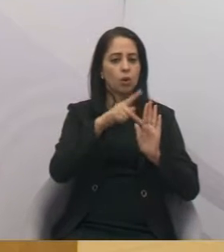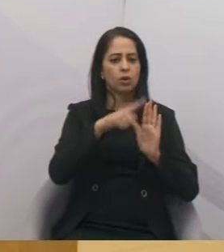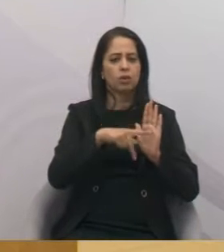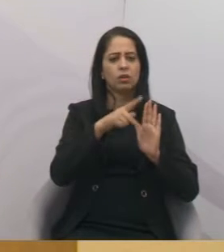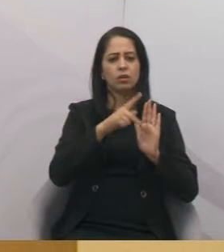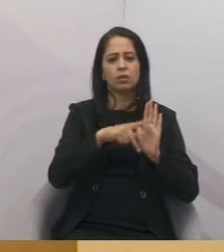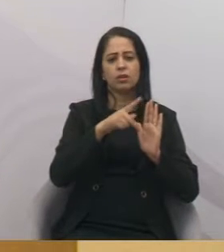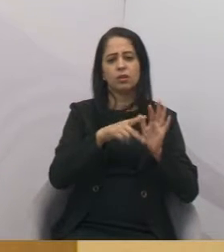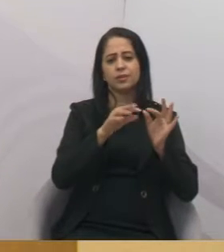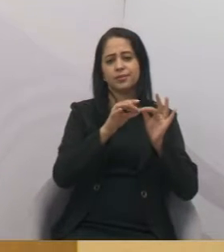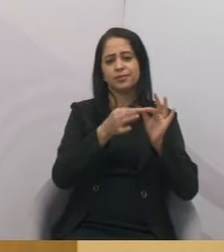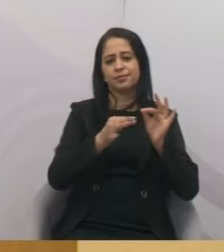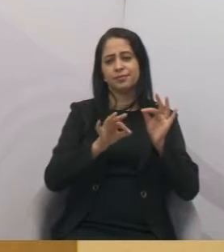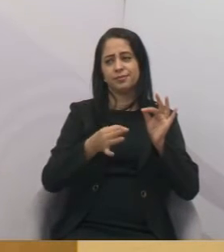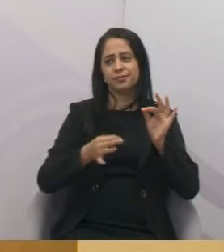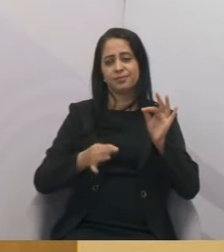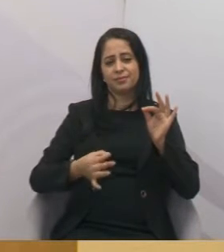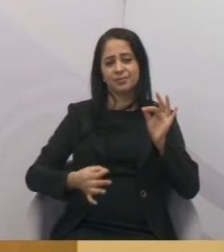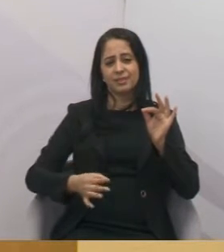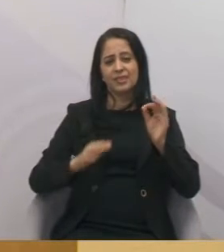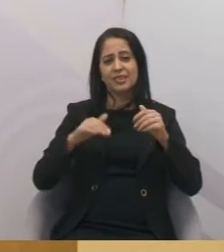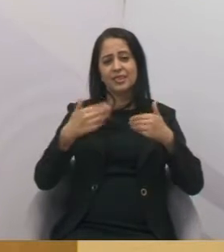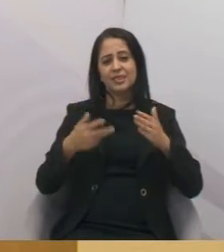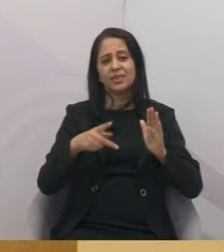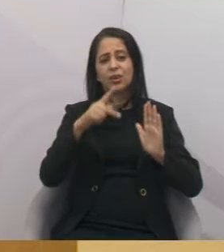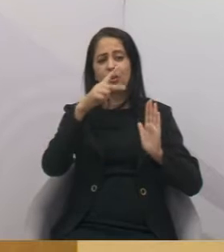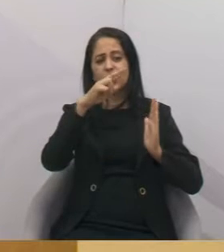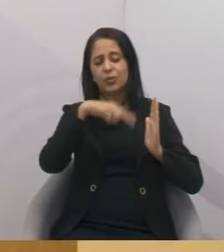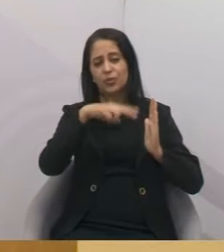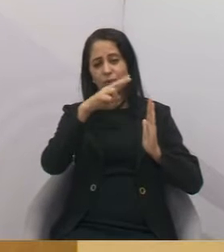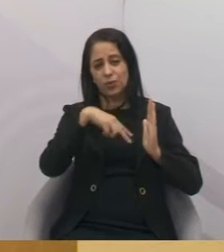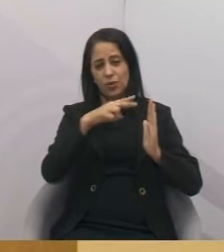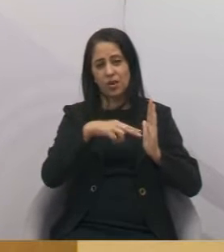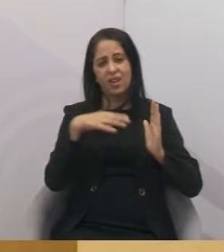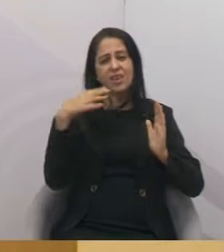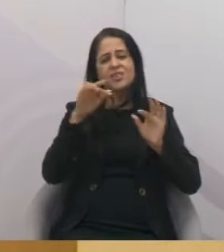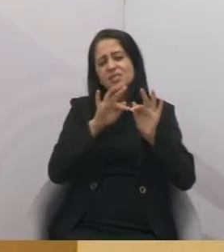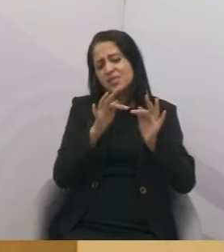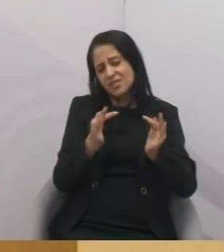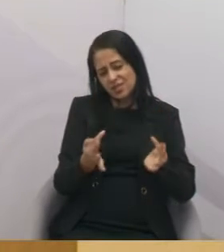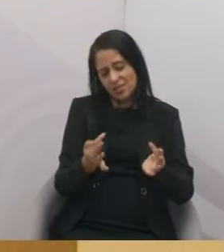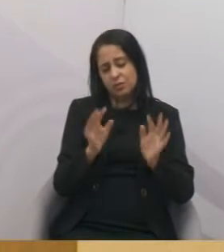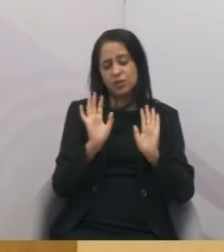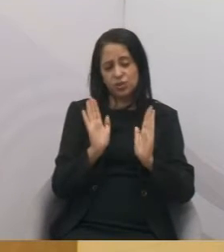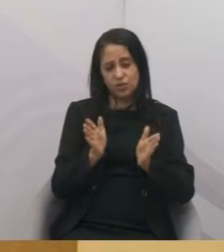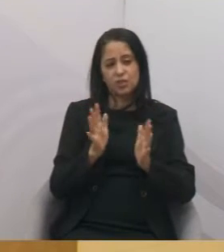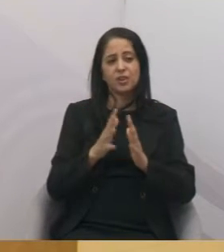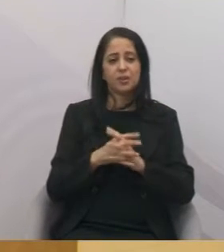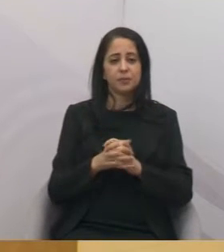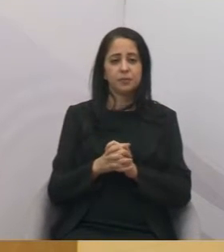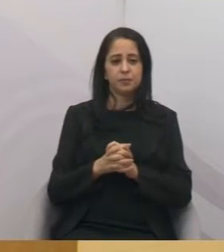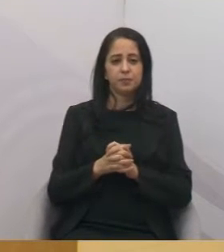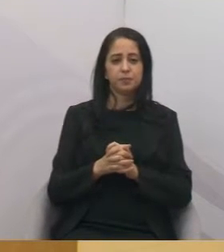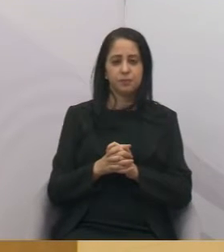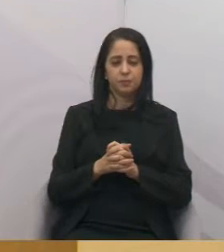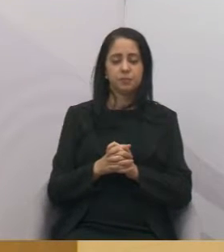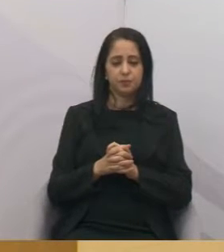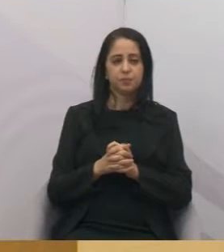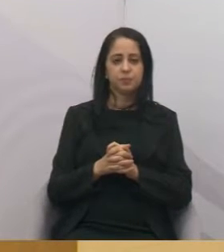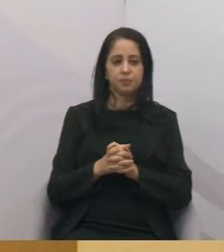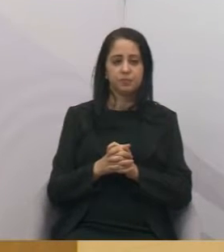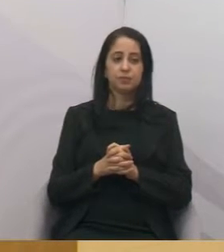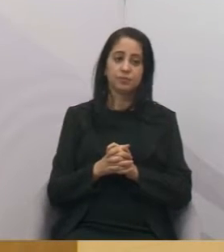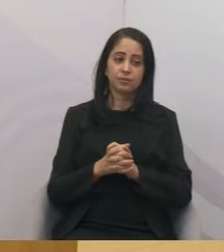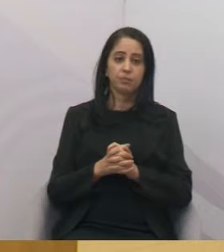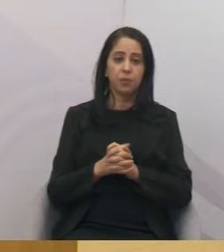longo, tá? Então, em vez de eu ficar lendo, eu já vou passar para a mensagem e dar andamento.